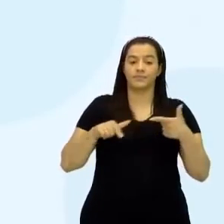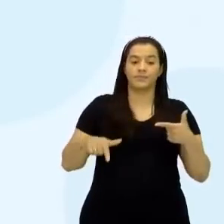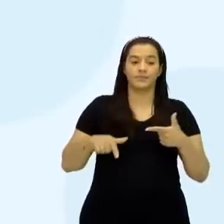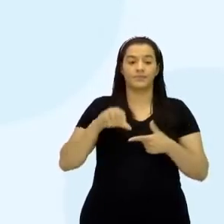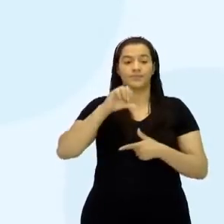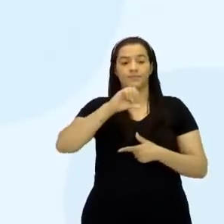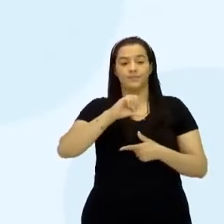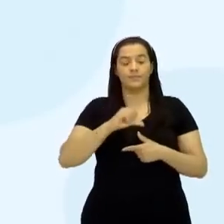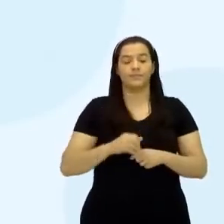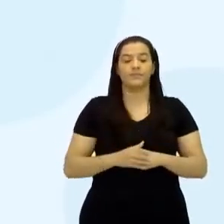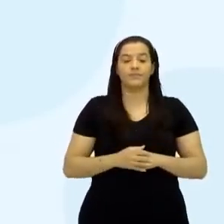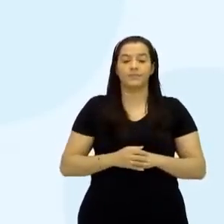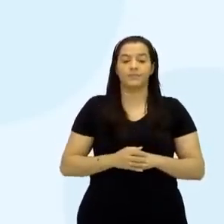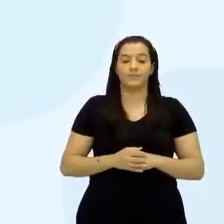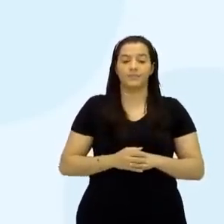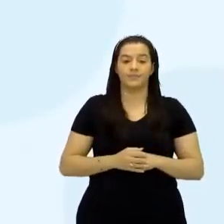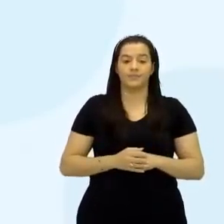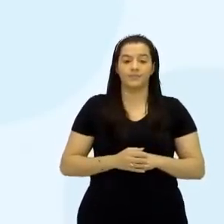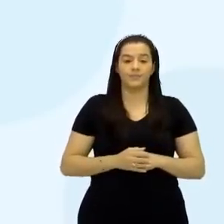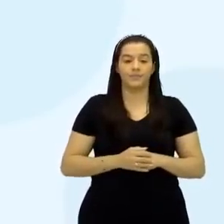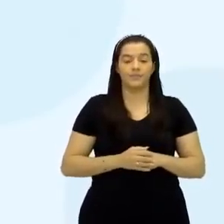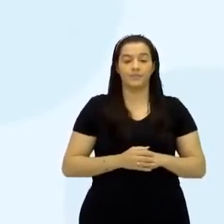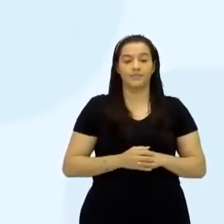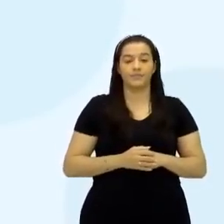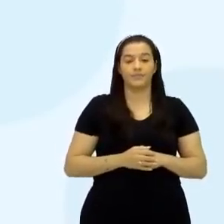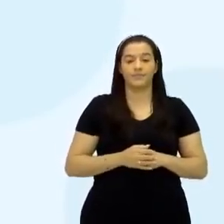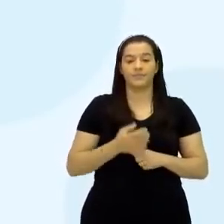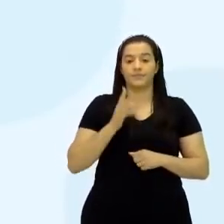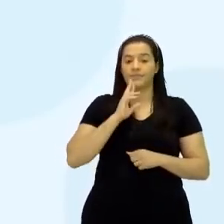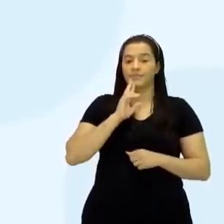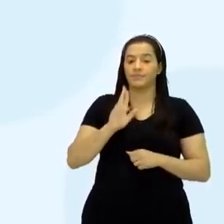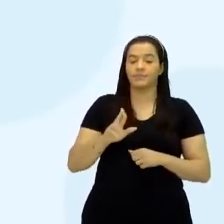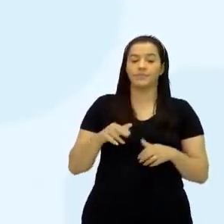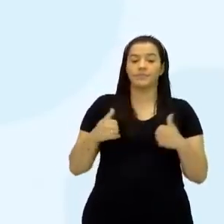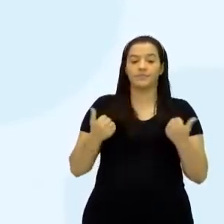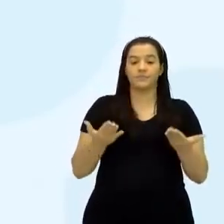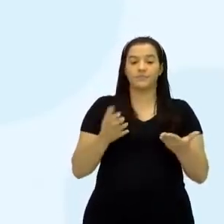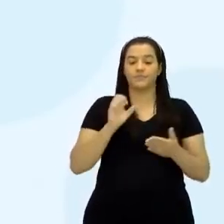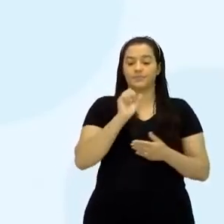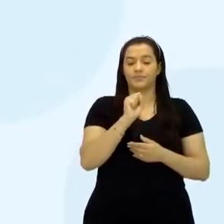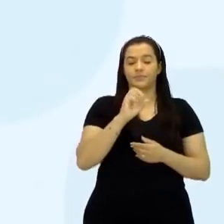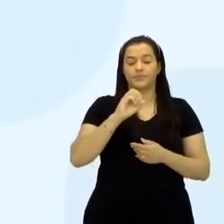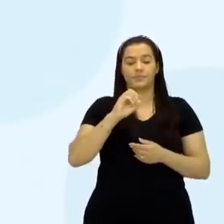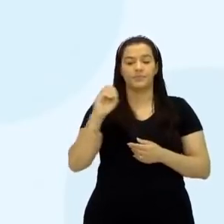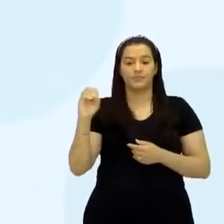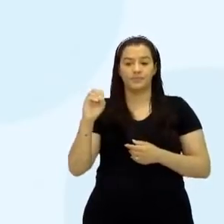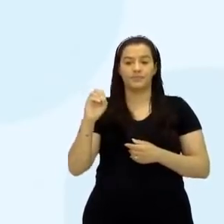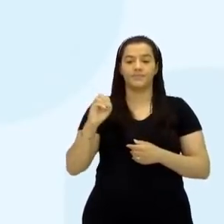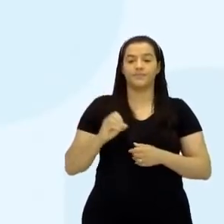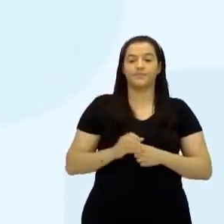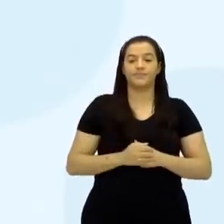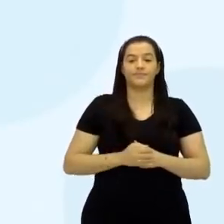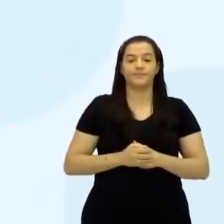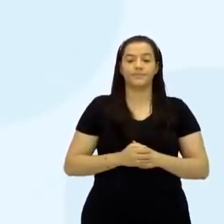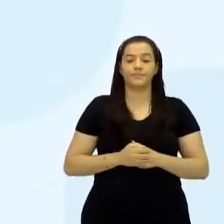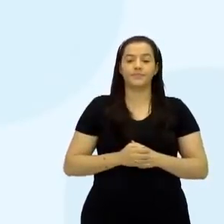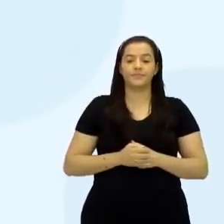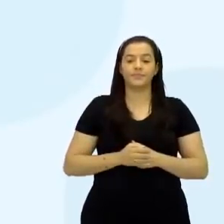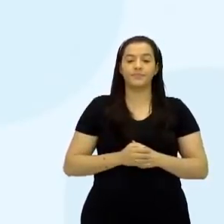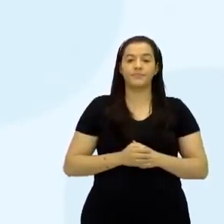né? Fazendo a divisãozinha por 9, ó, 7.200 dividido por 9 é igual a